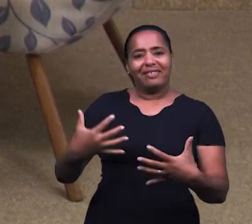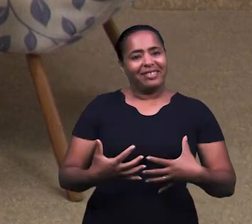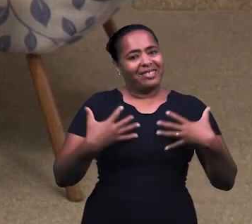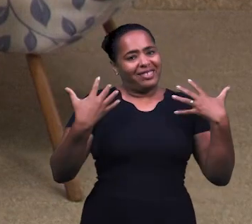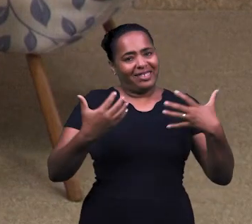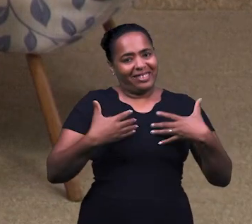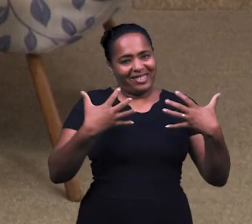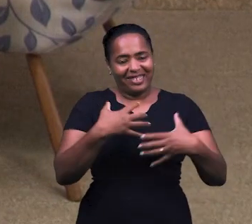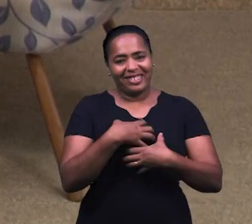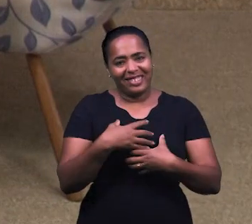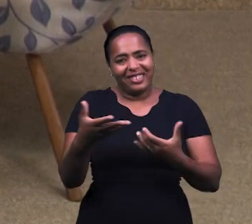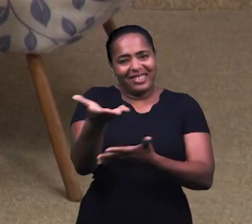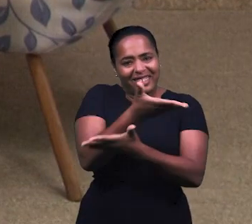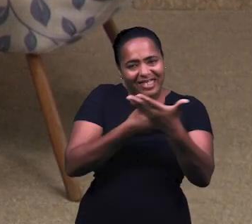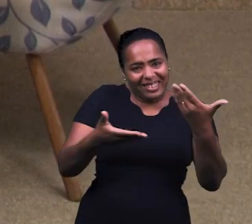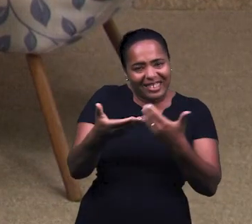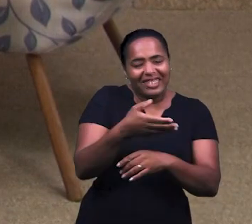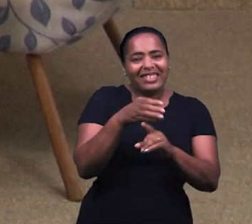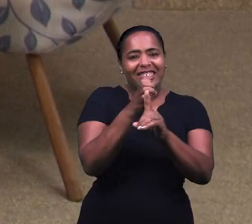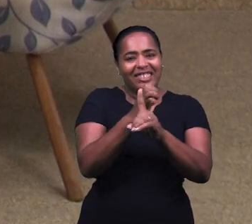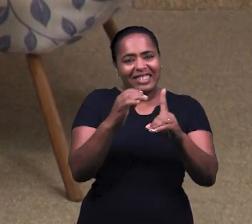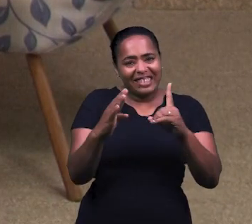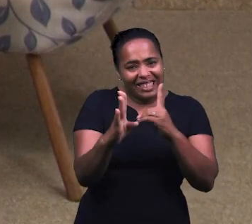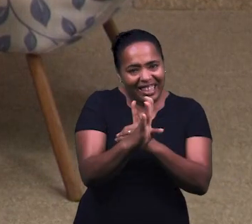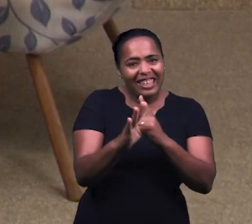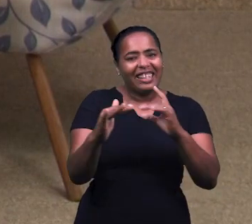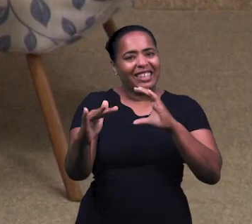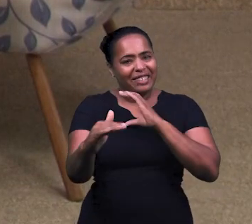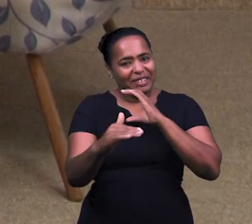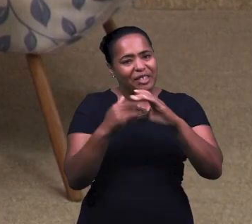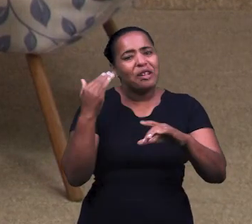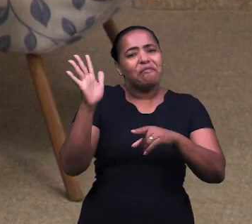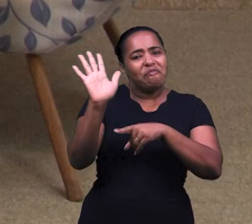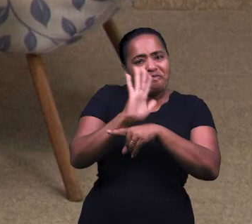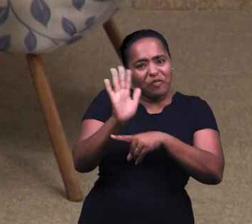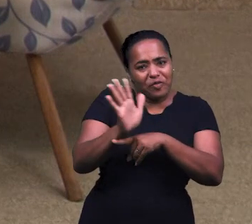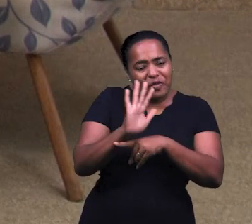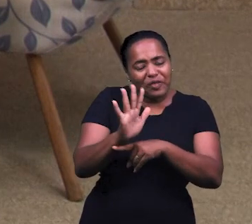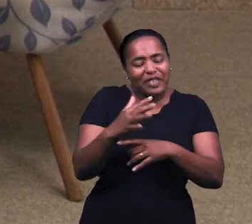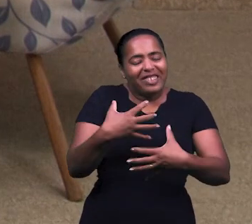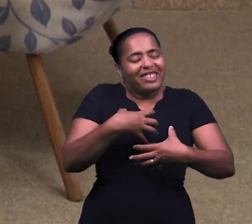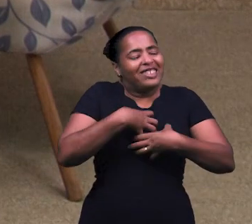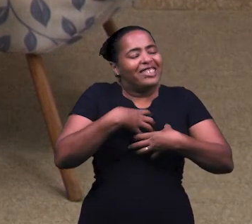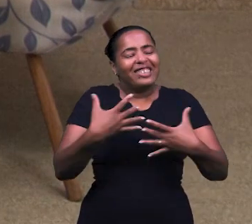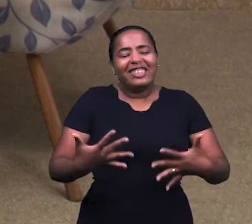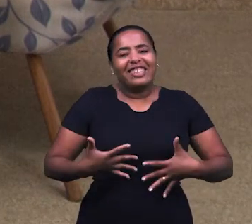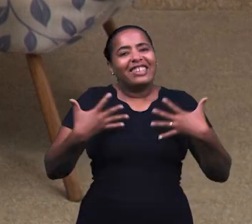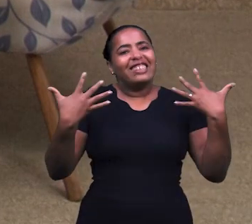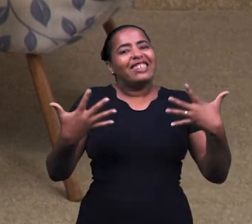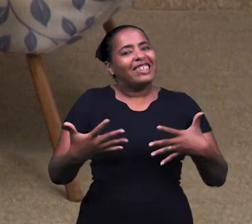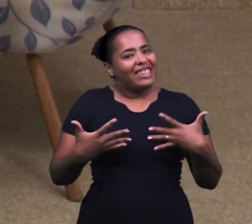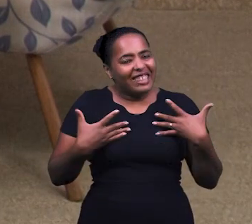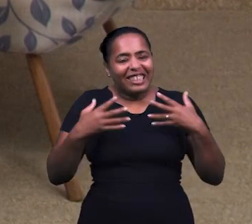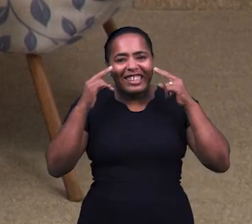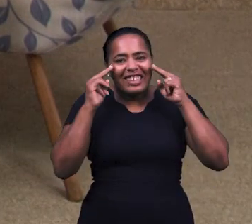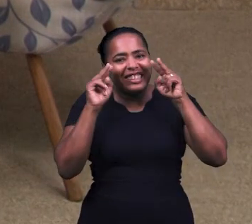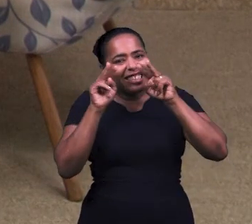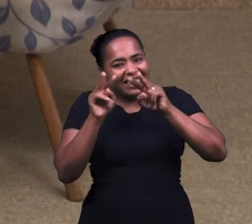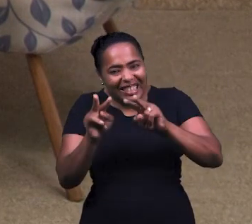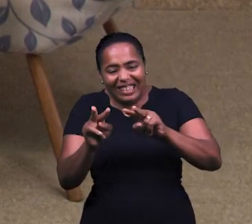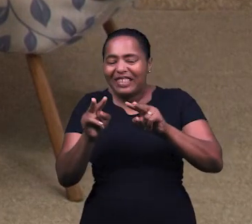nos alegrando com a sua participação neste EBD, enviando para nós o seu vídeo. É com muita alegria que nós